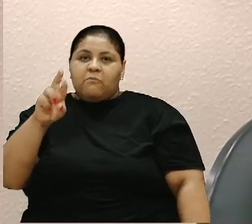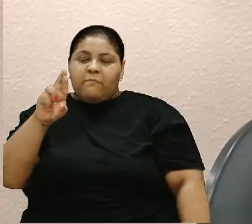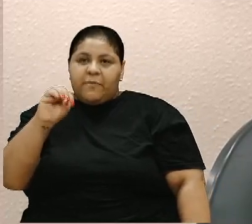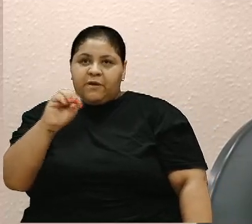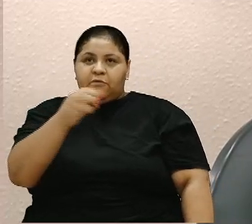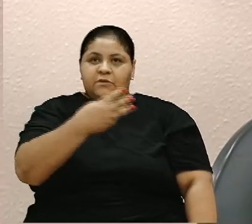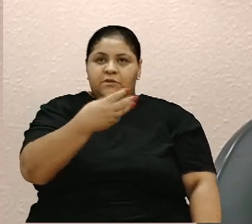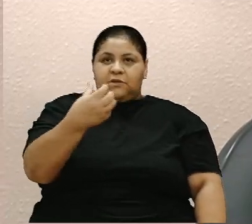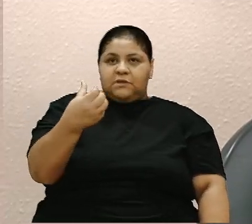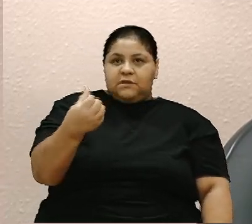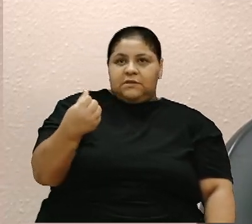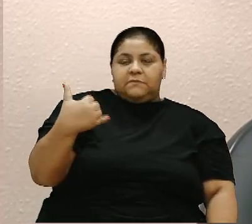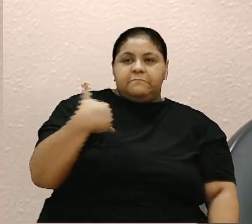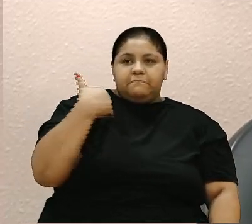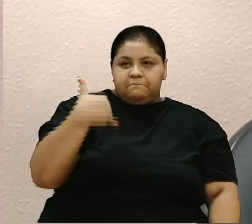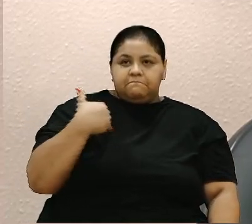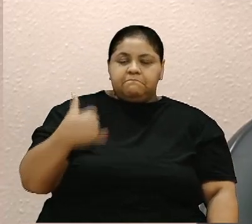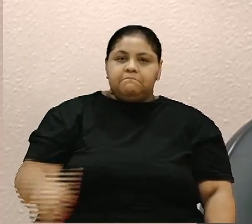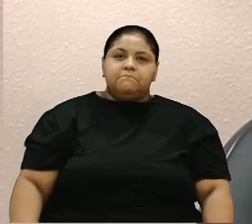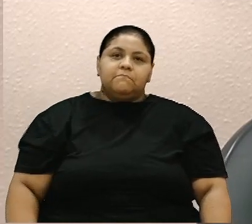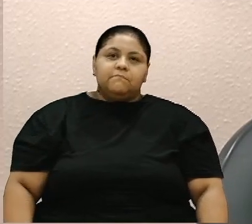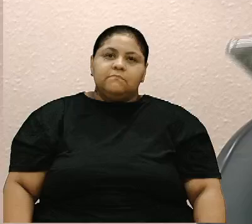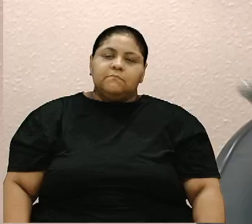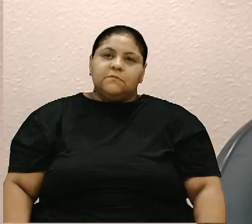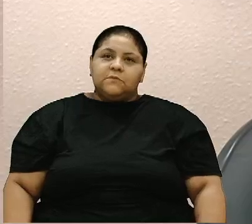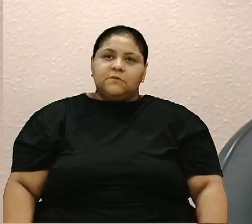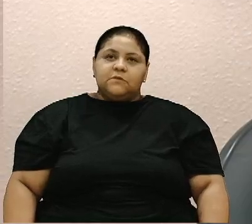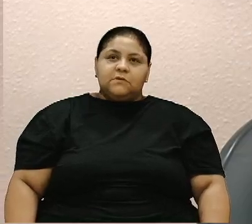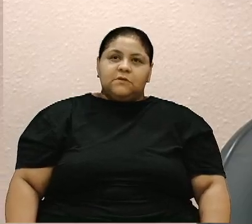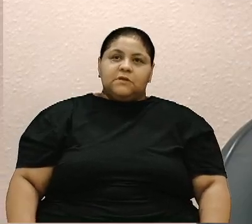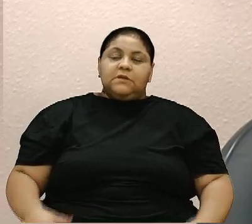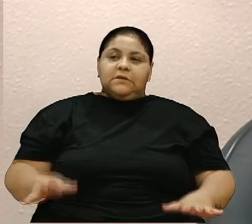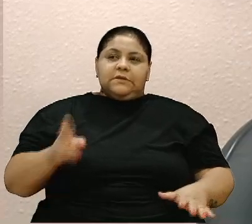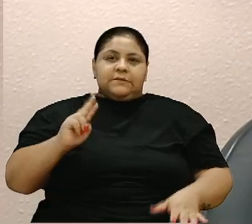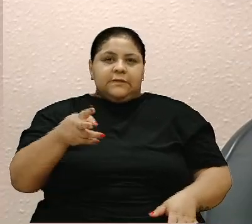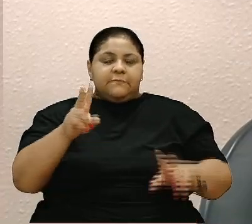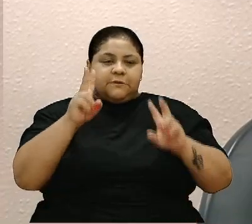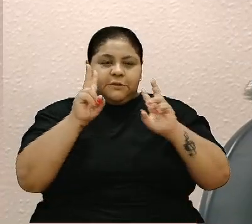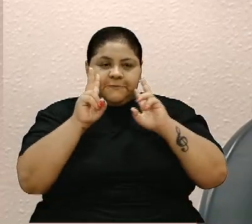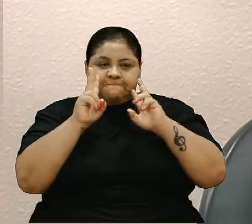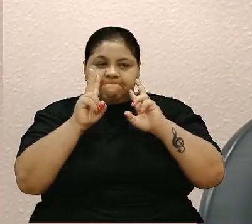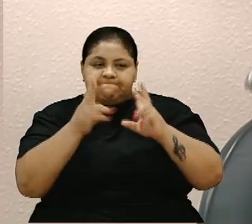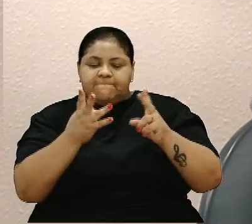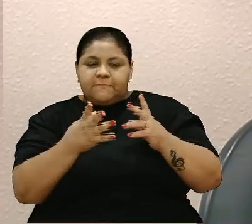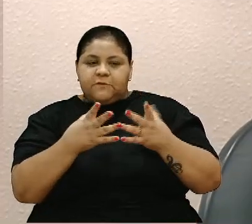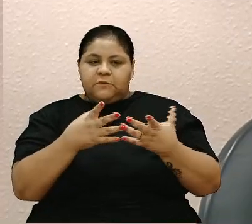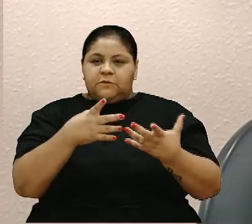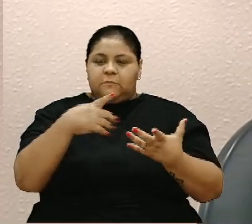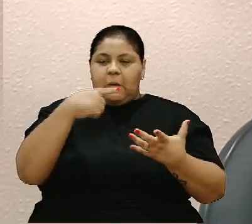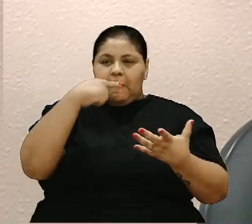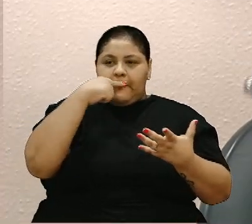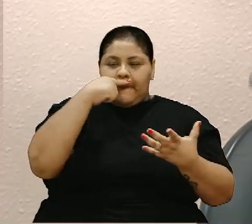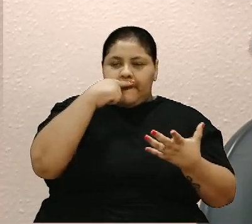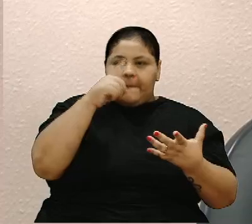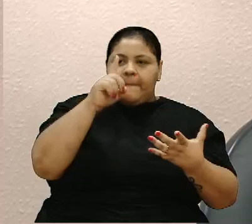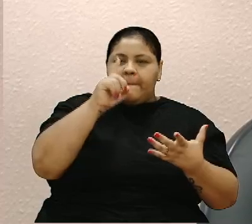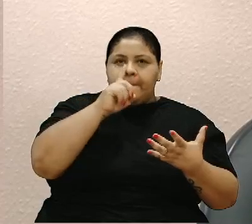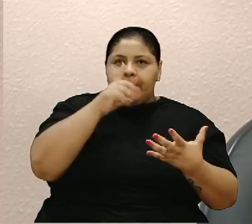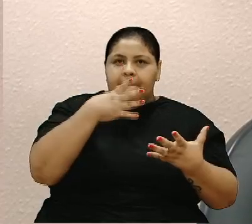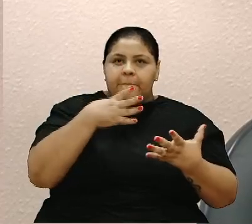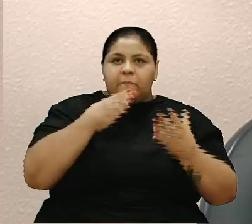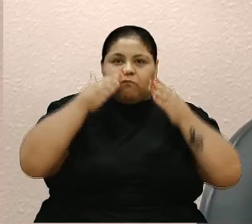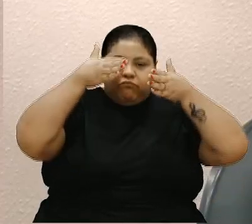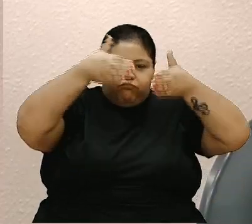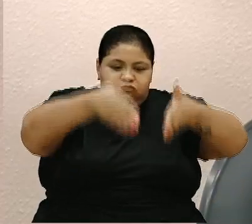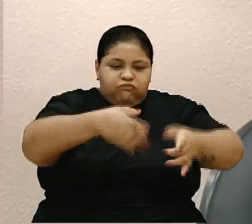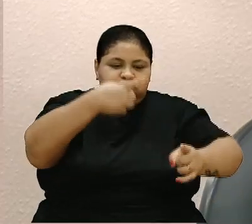anos. E toda vez que a gente se depara com essa situação, né, de uma mãe ou de um pai, né, que enterram um